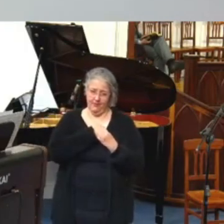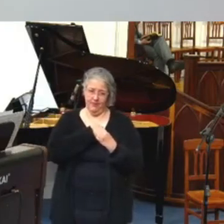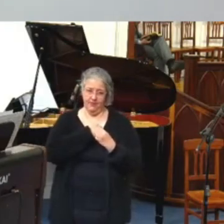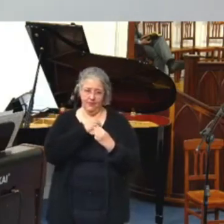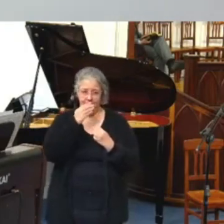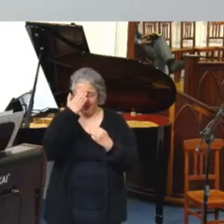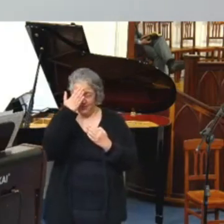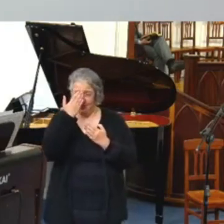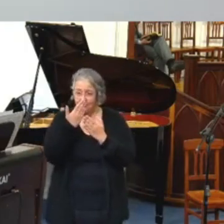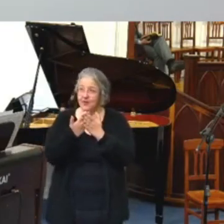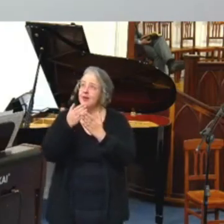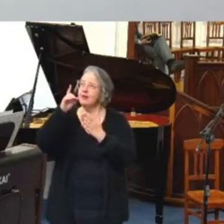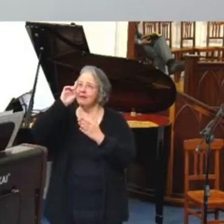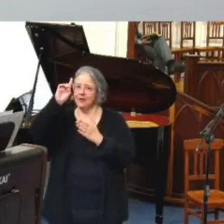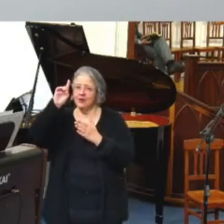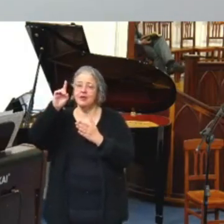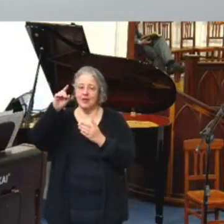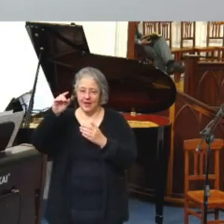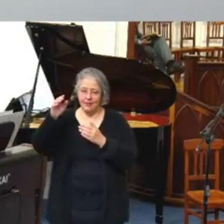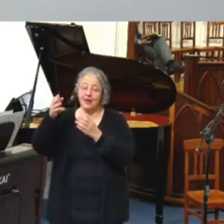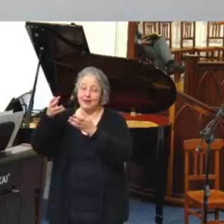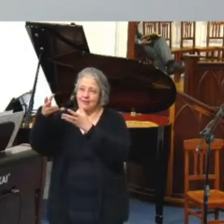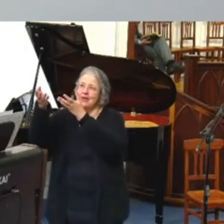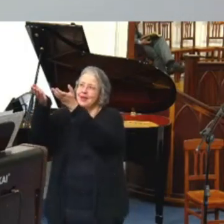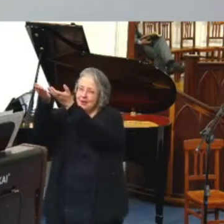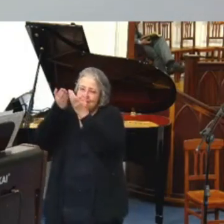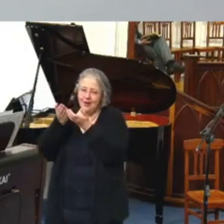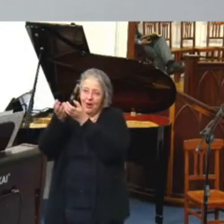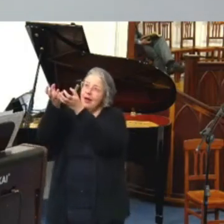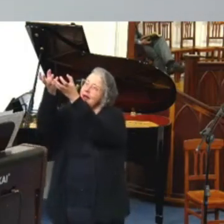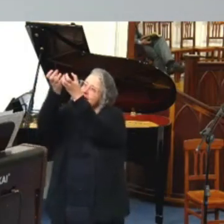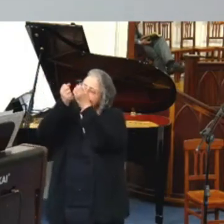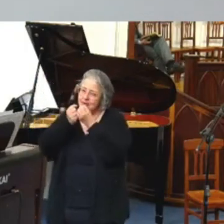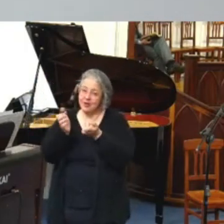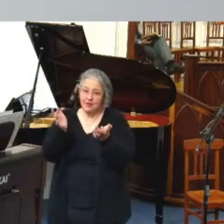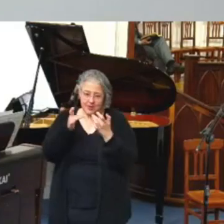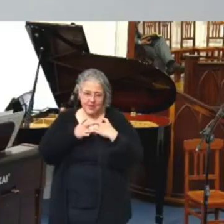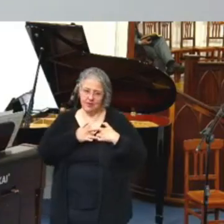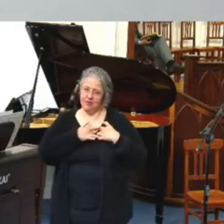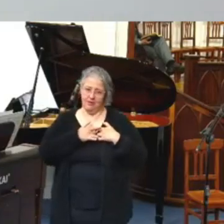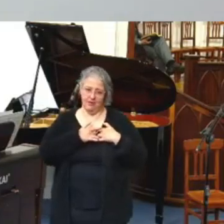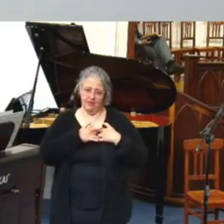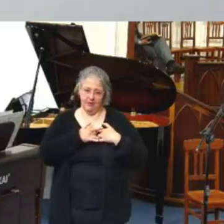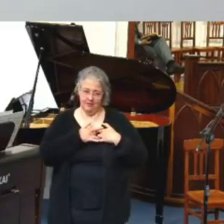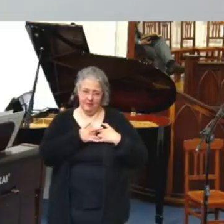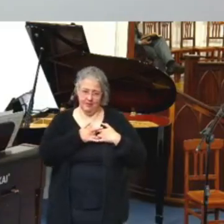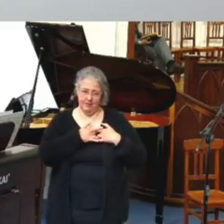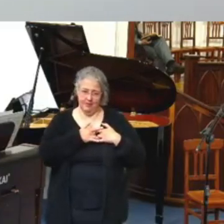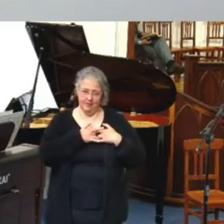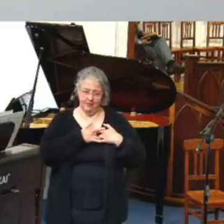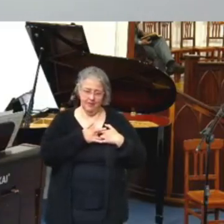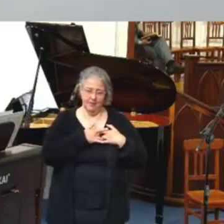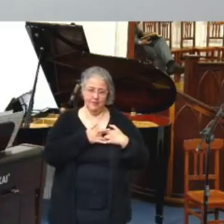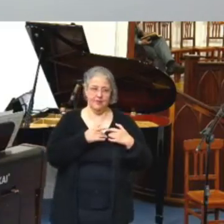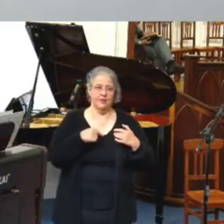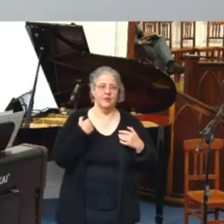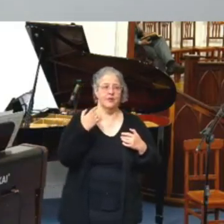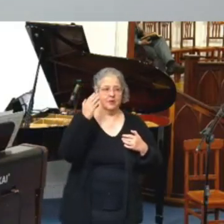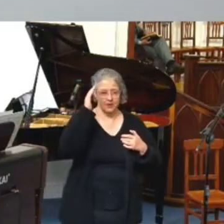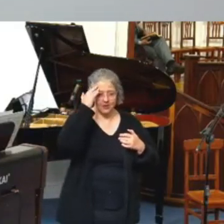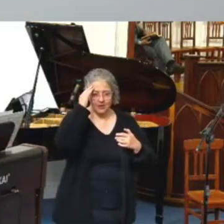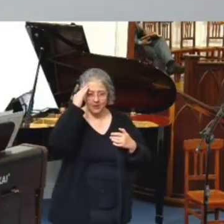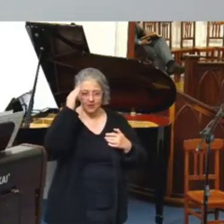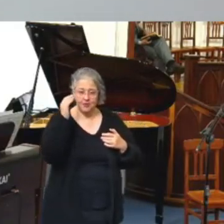alcançar misericórdia. Mesmo sendo vítimas de situações que nos levam ao sofrimento, nós podemos reagir